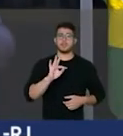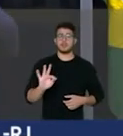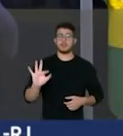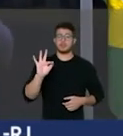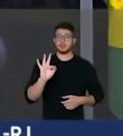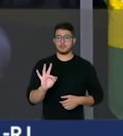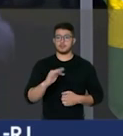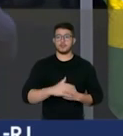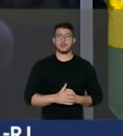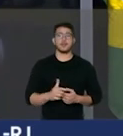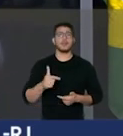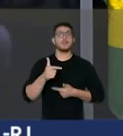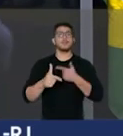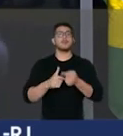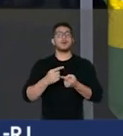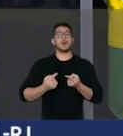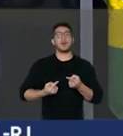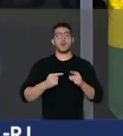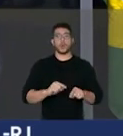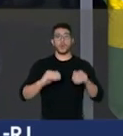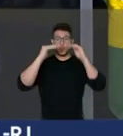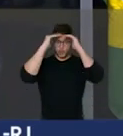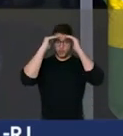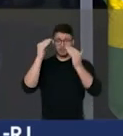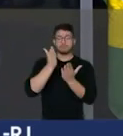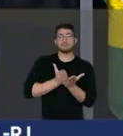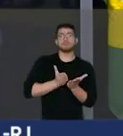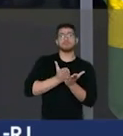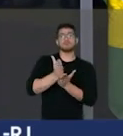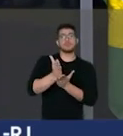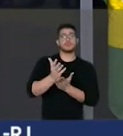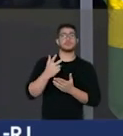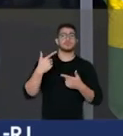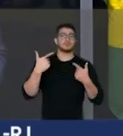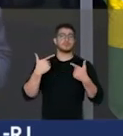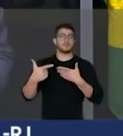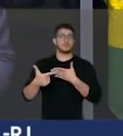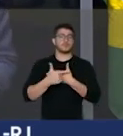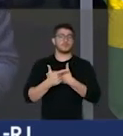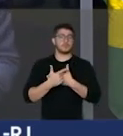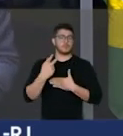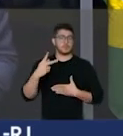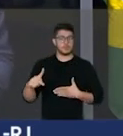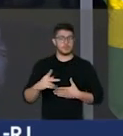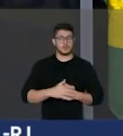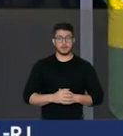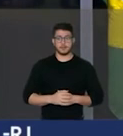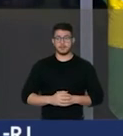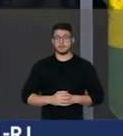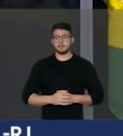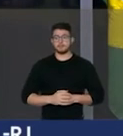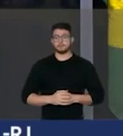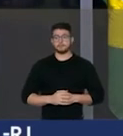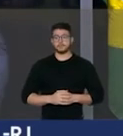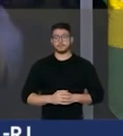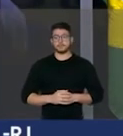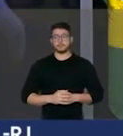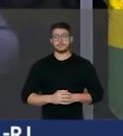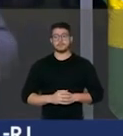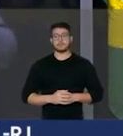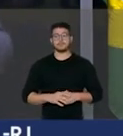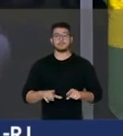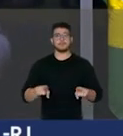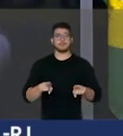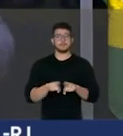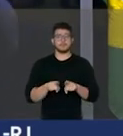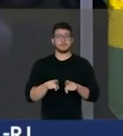incompatível com a honra dignidade de couro de suas funções e mais importante para concluir seu presidente e